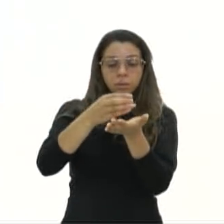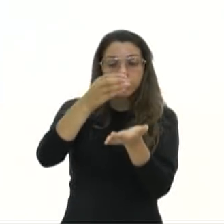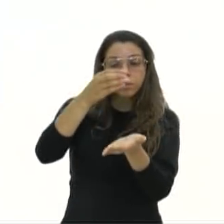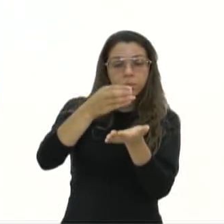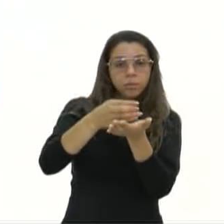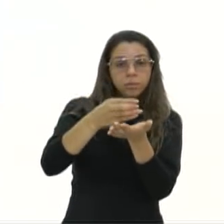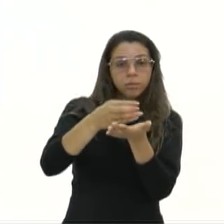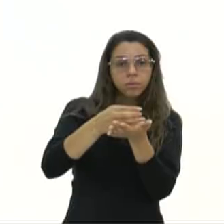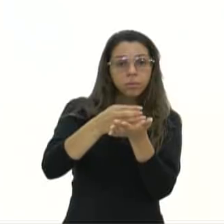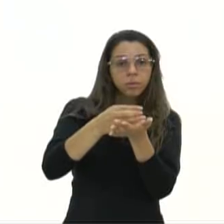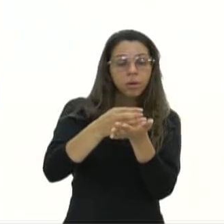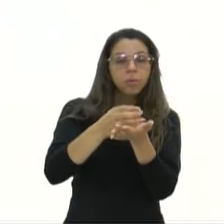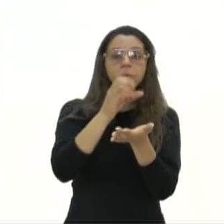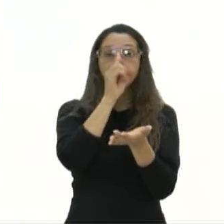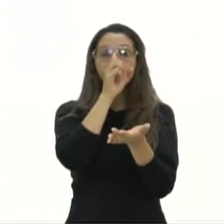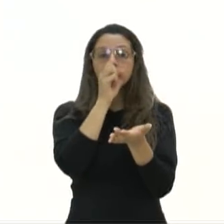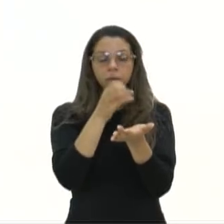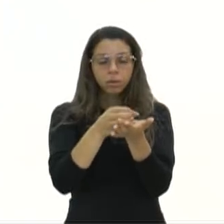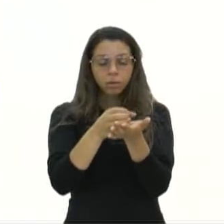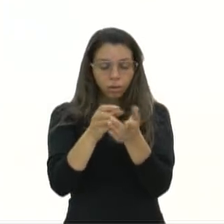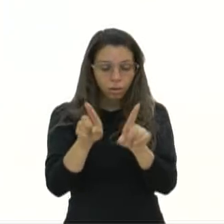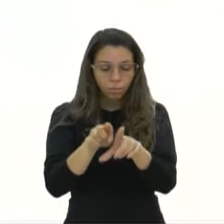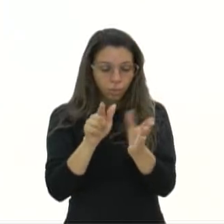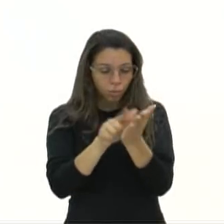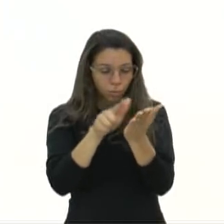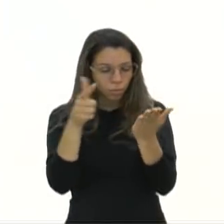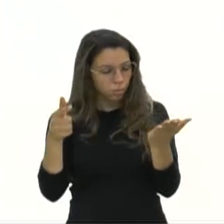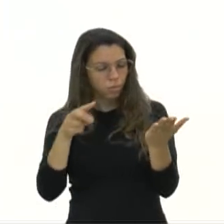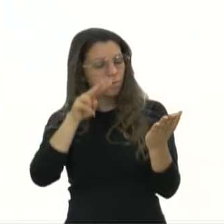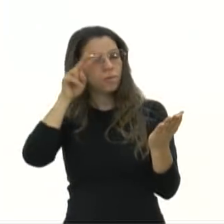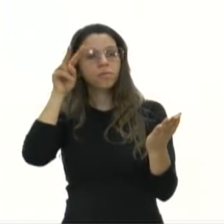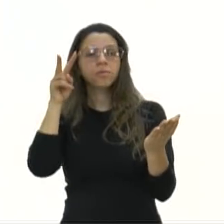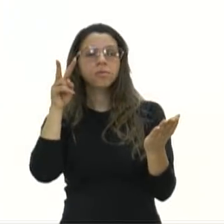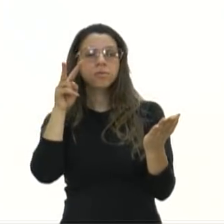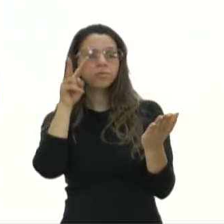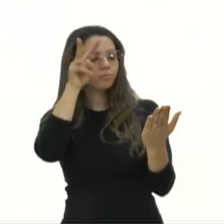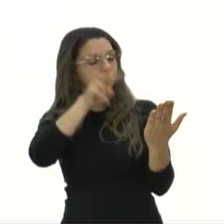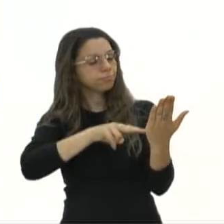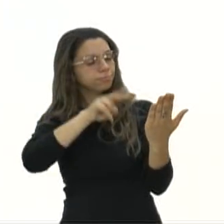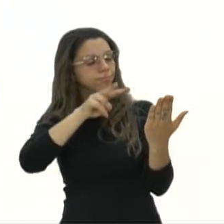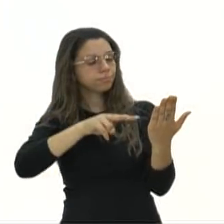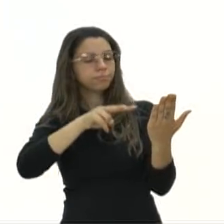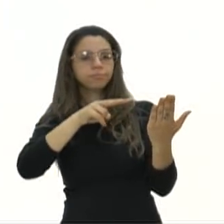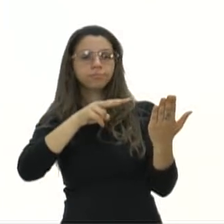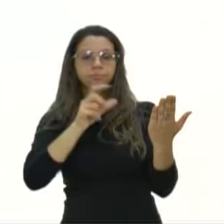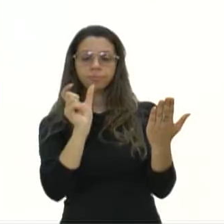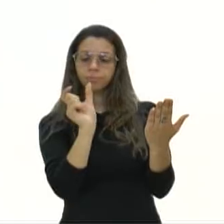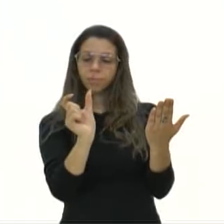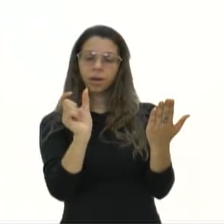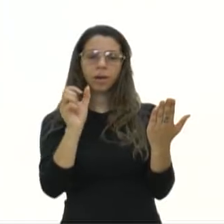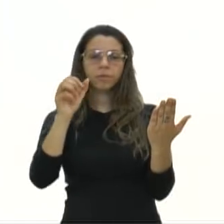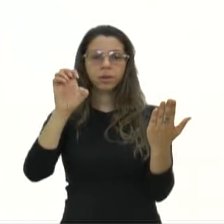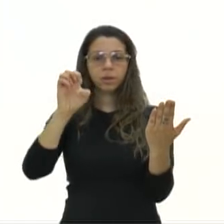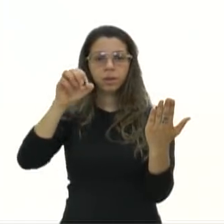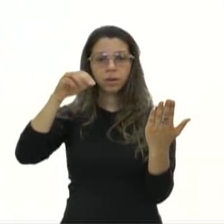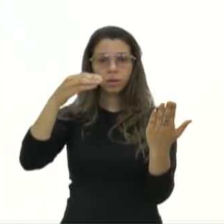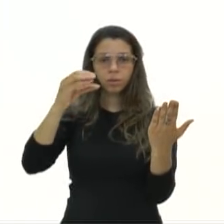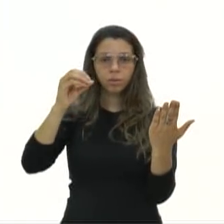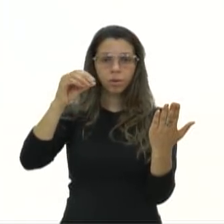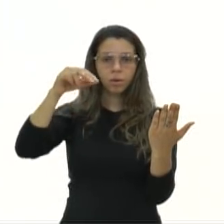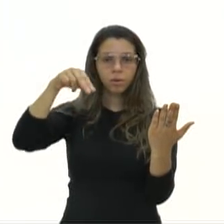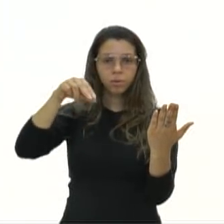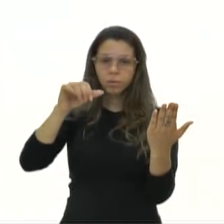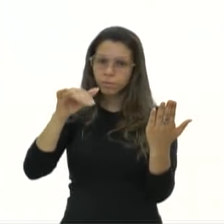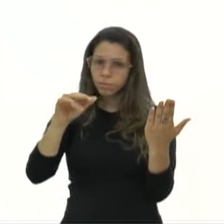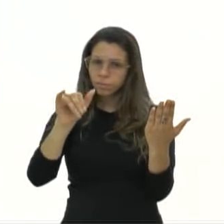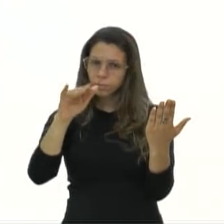suco de laranja e percebam o jornal. Eu consigo ler a palavra economia como estava